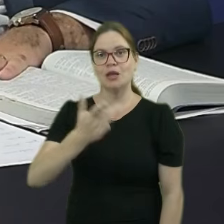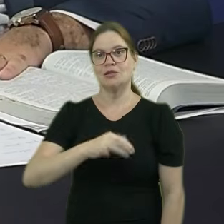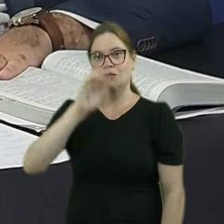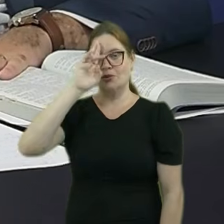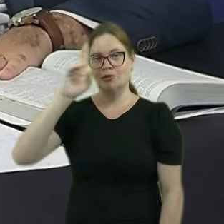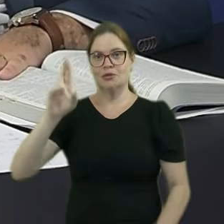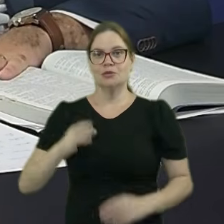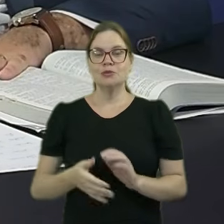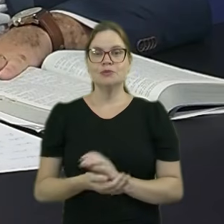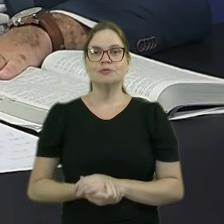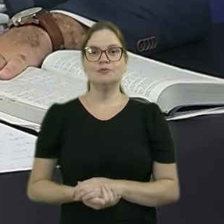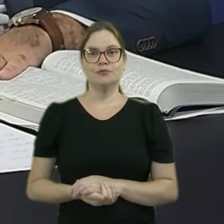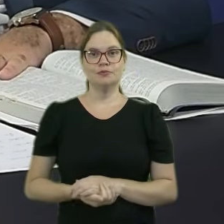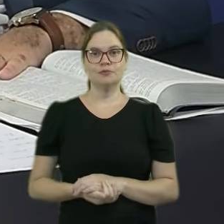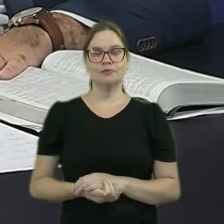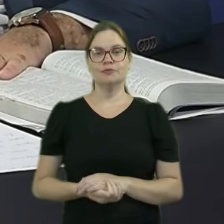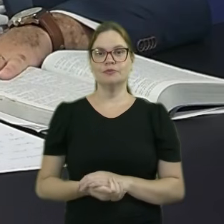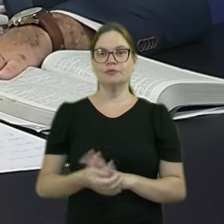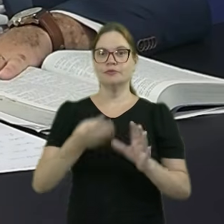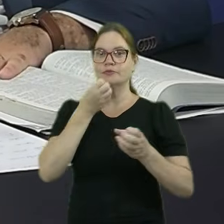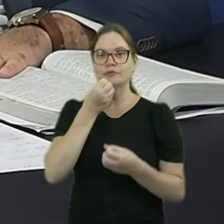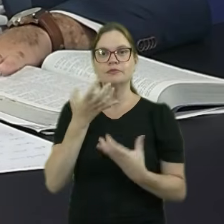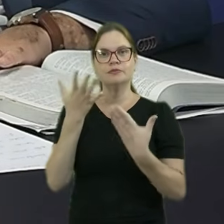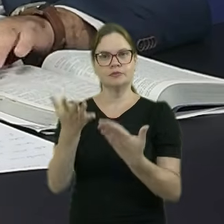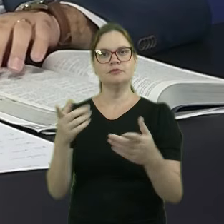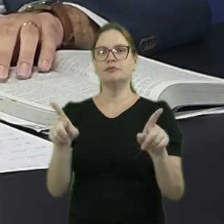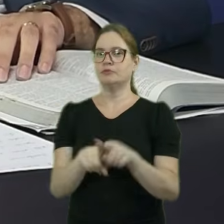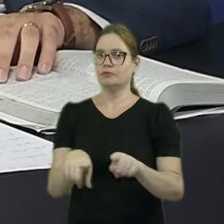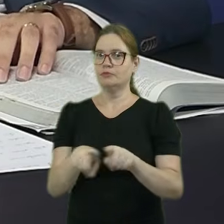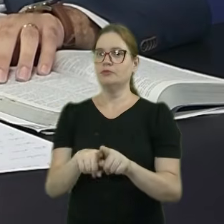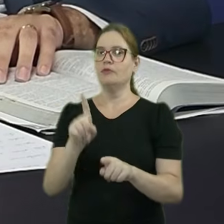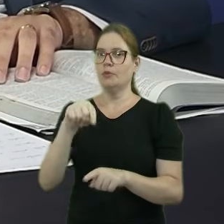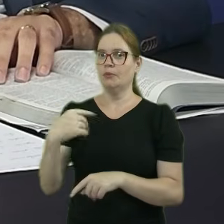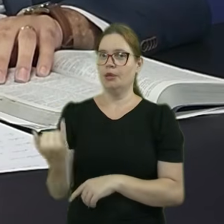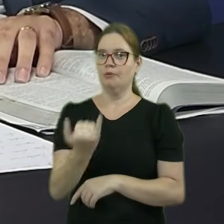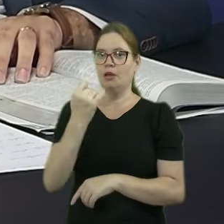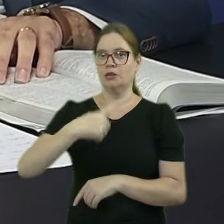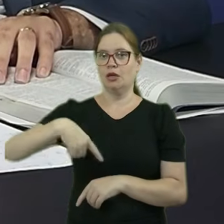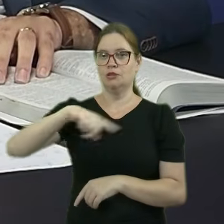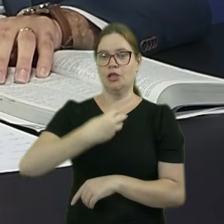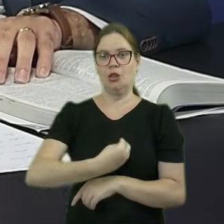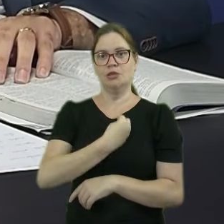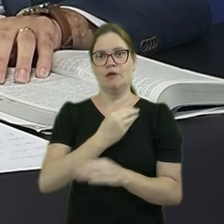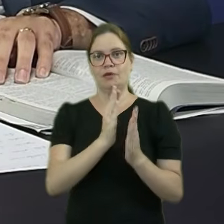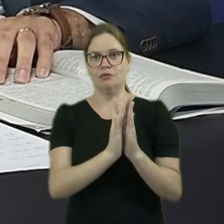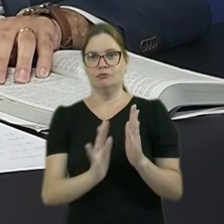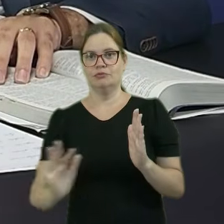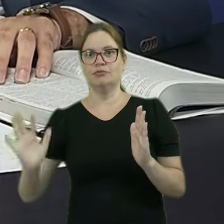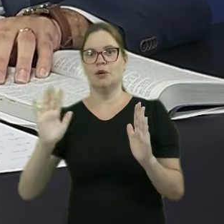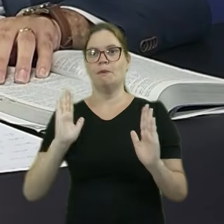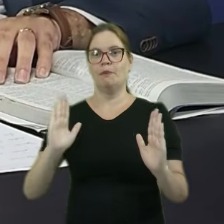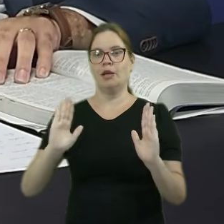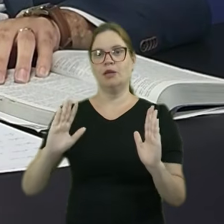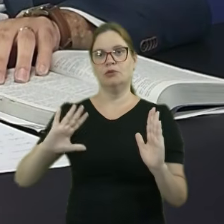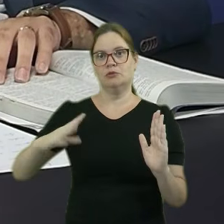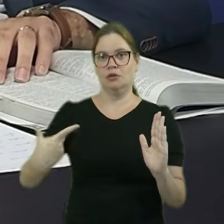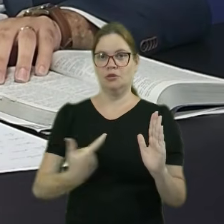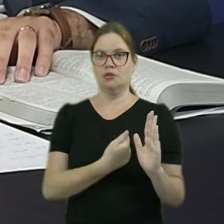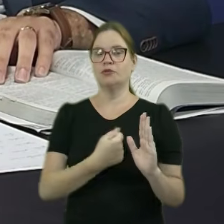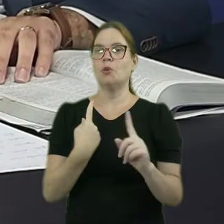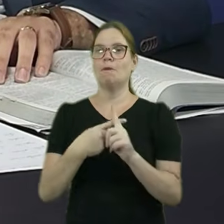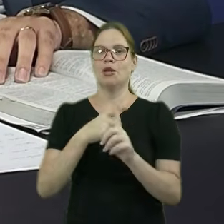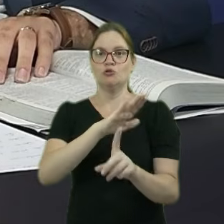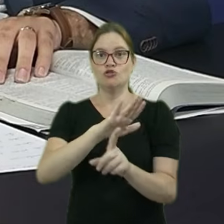Senhor. E a confissão, ela é importante na jornada da salvação, no chamado.